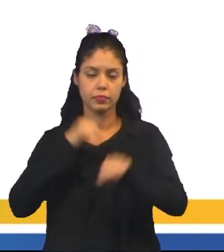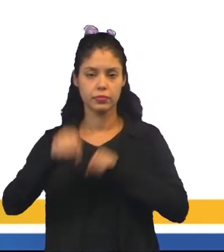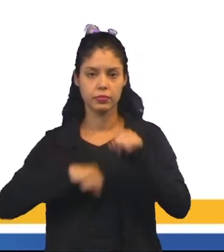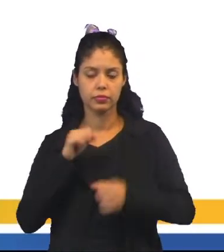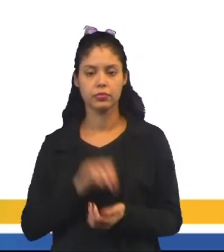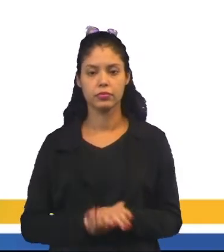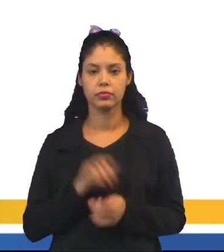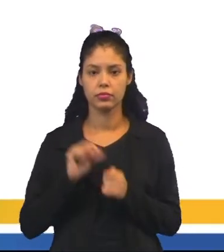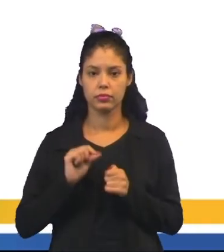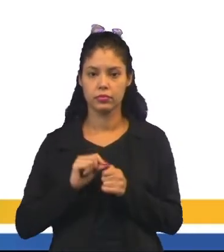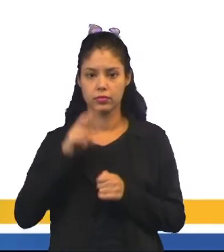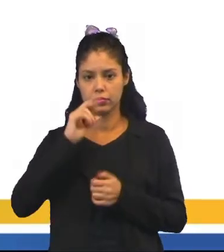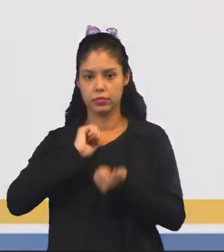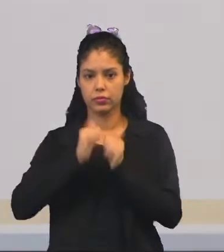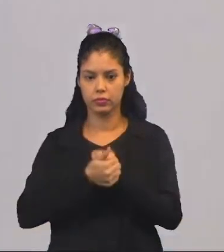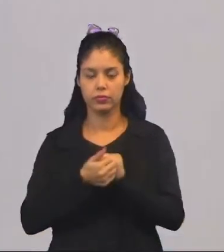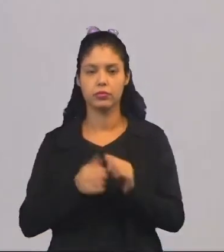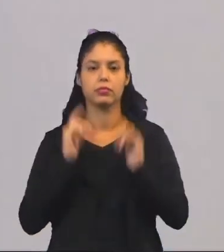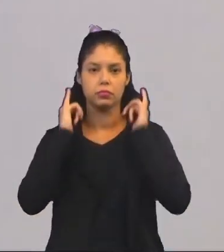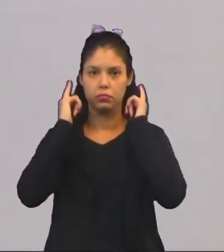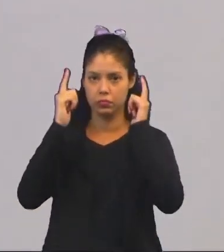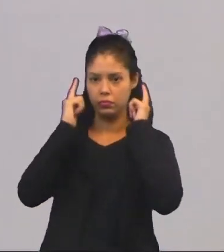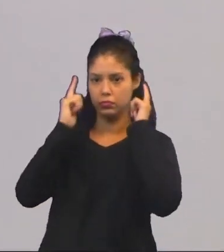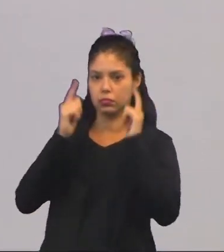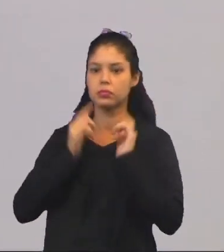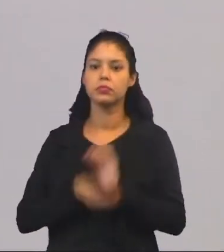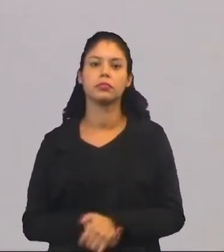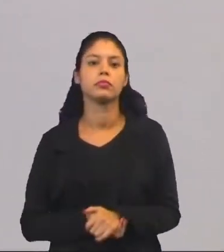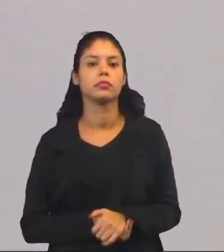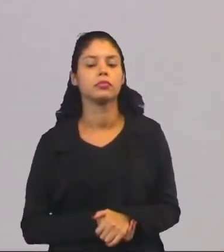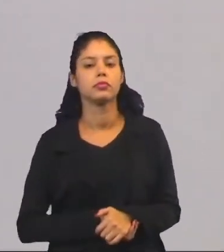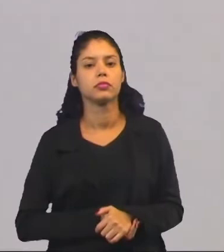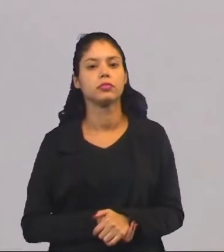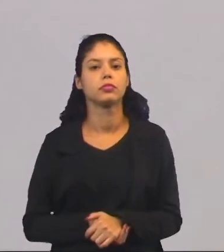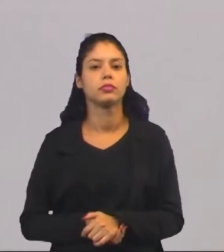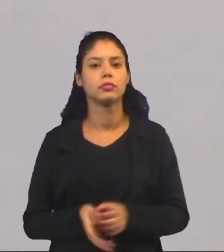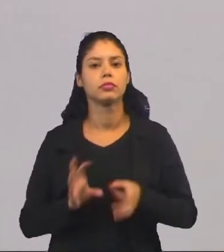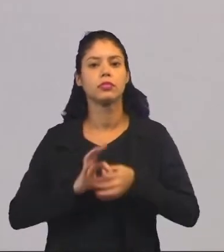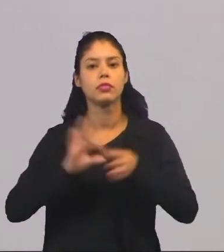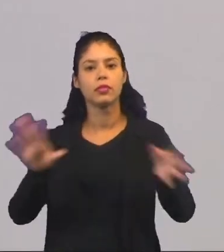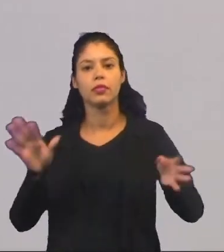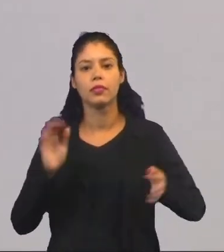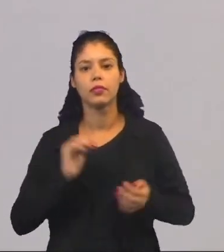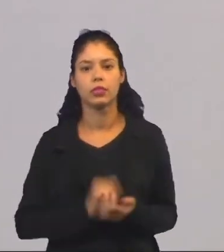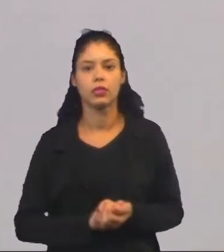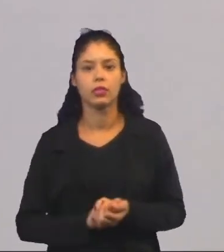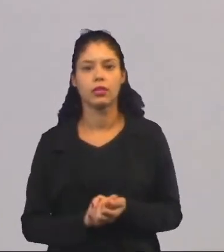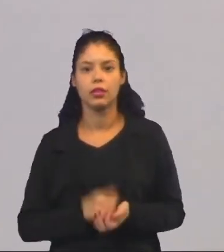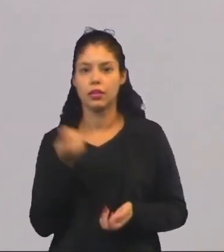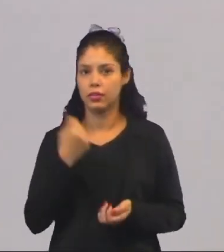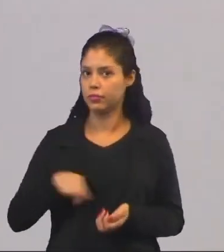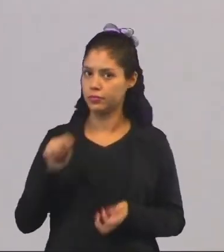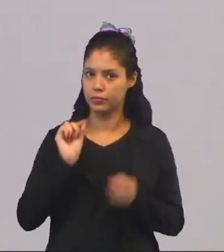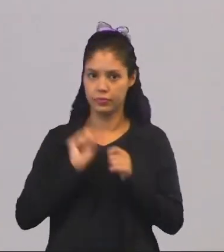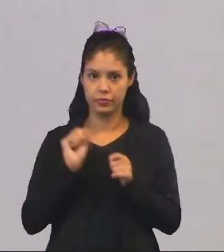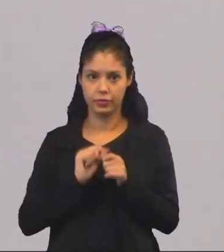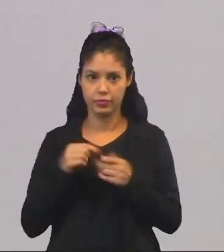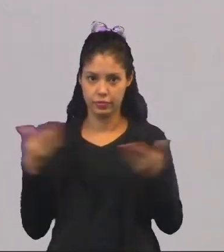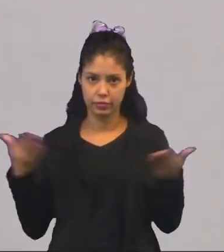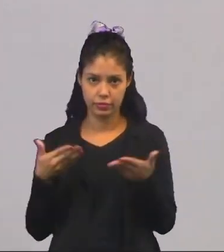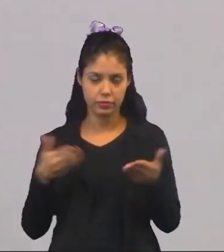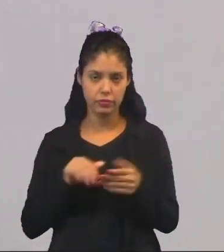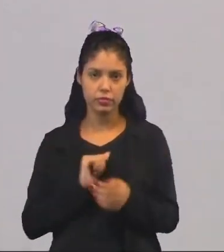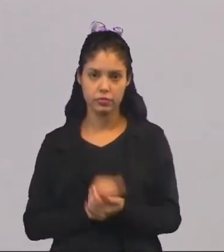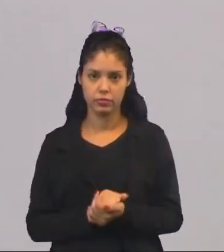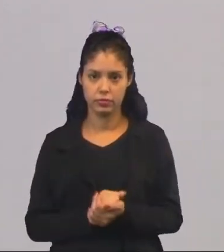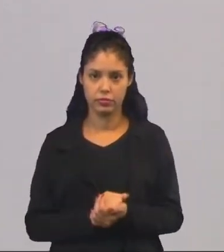de bicicleta, fazer esportes radicais. Lazer é quando você é livre, meu amor. Eu não preciso fazer nada, hoje eu quero